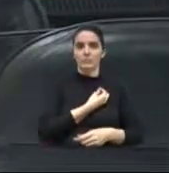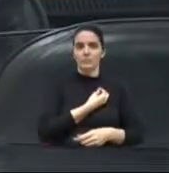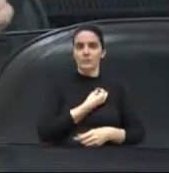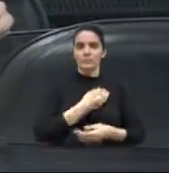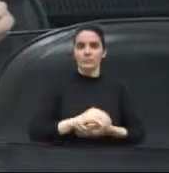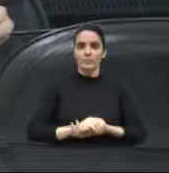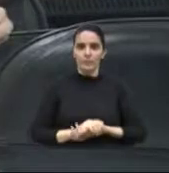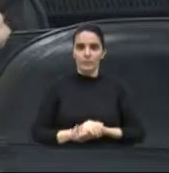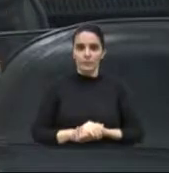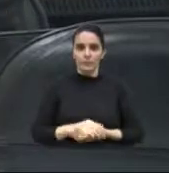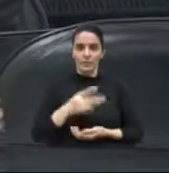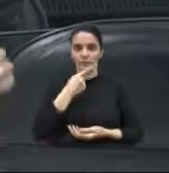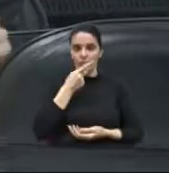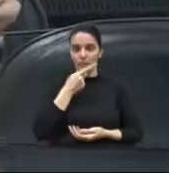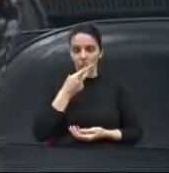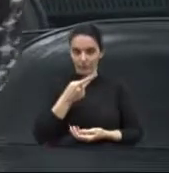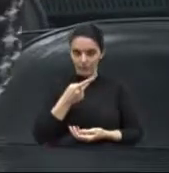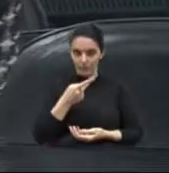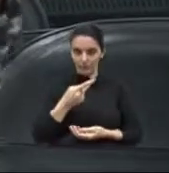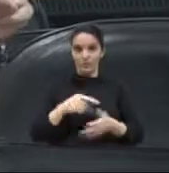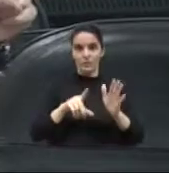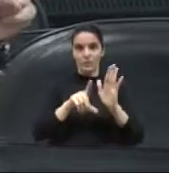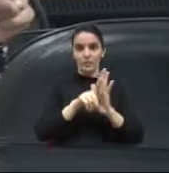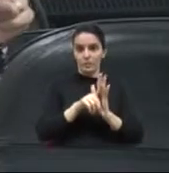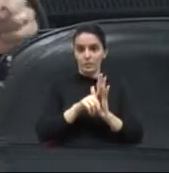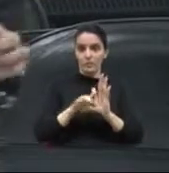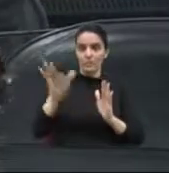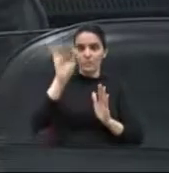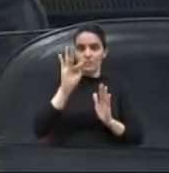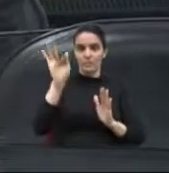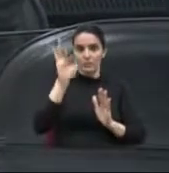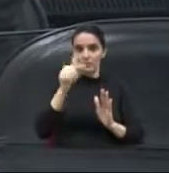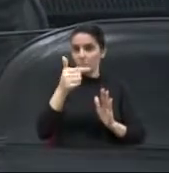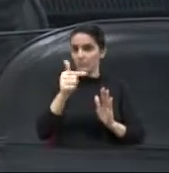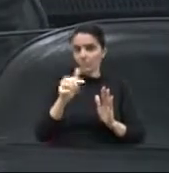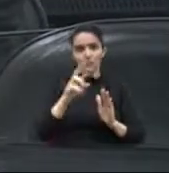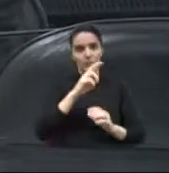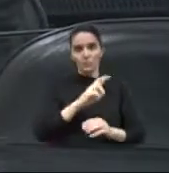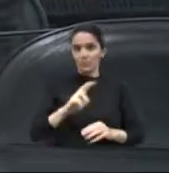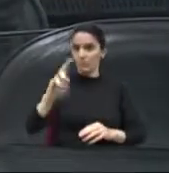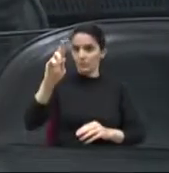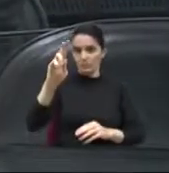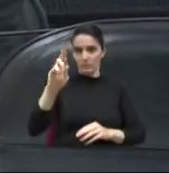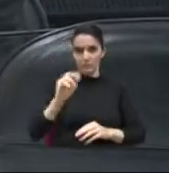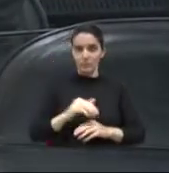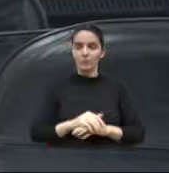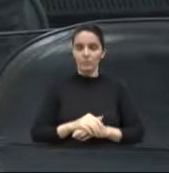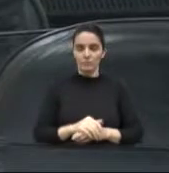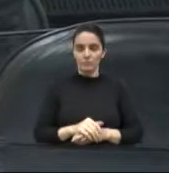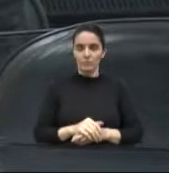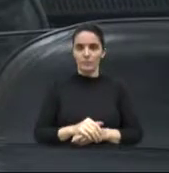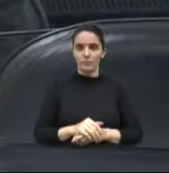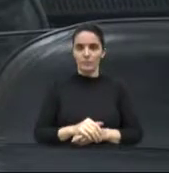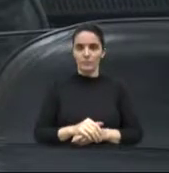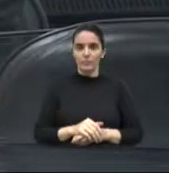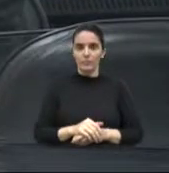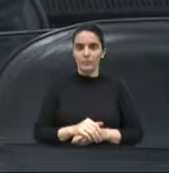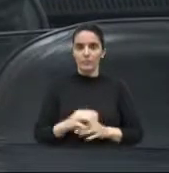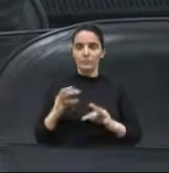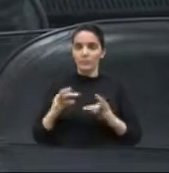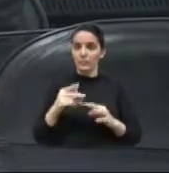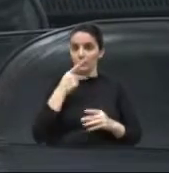é laico, a Constituição Federal é laica. Em termos religiosos,